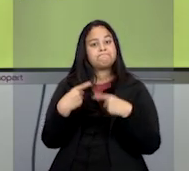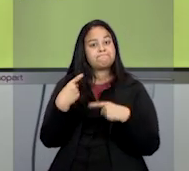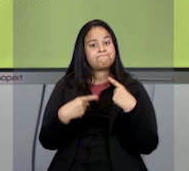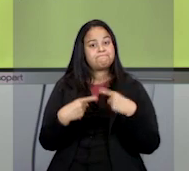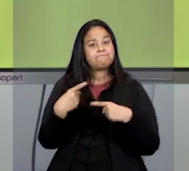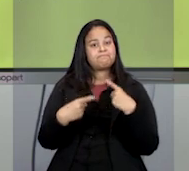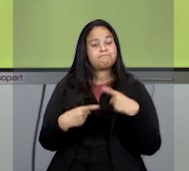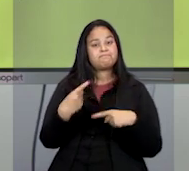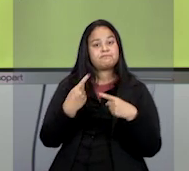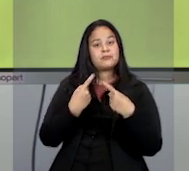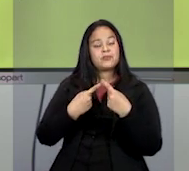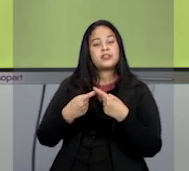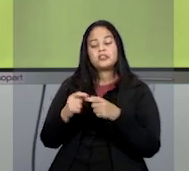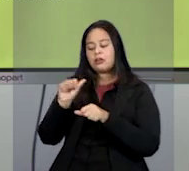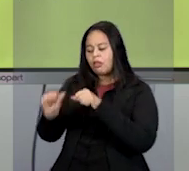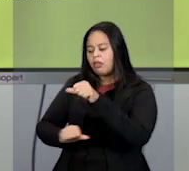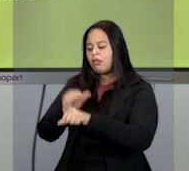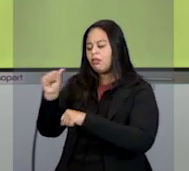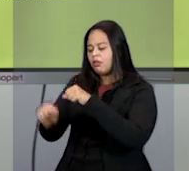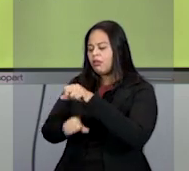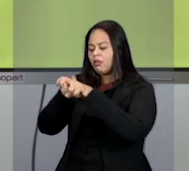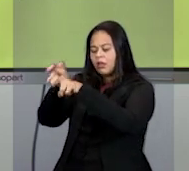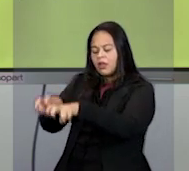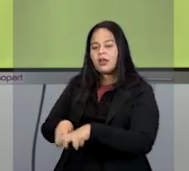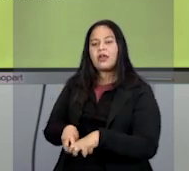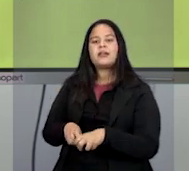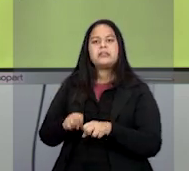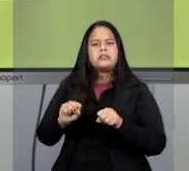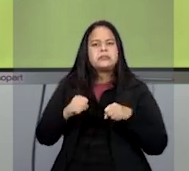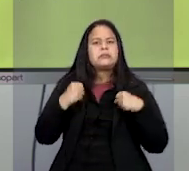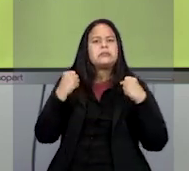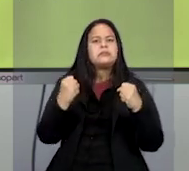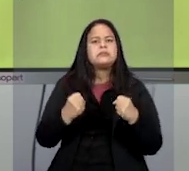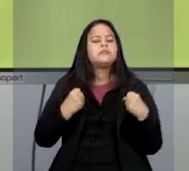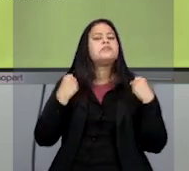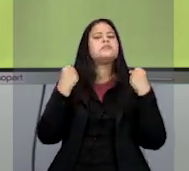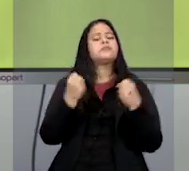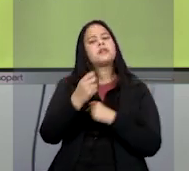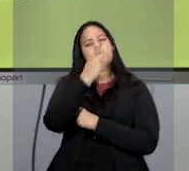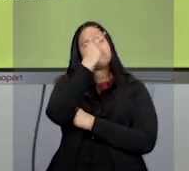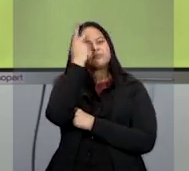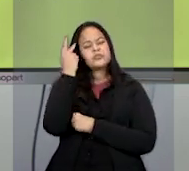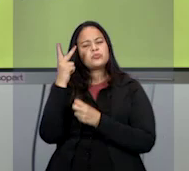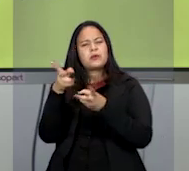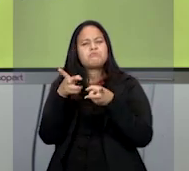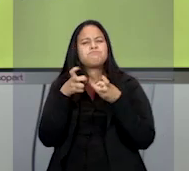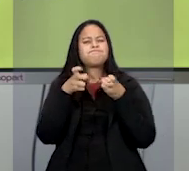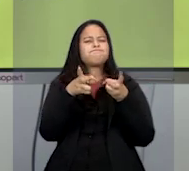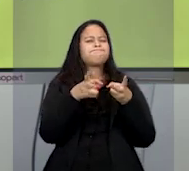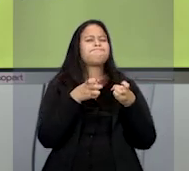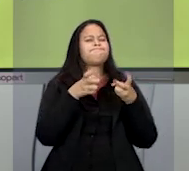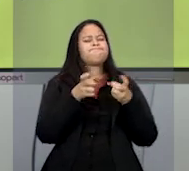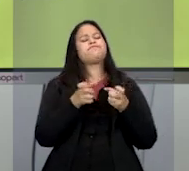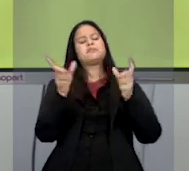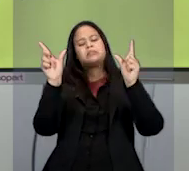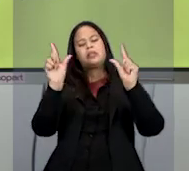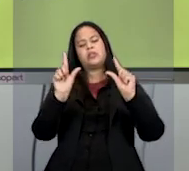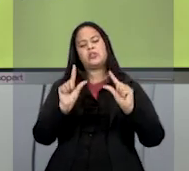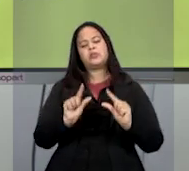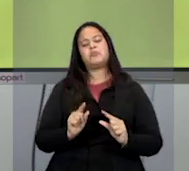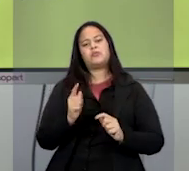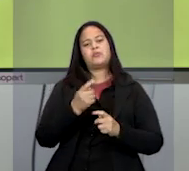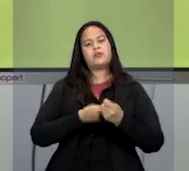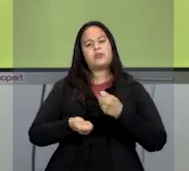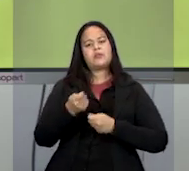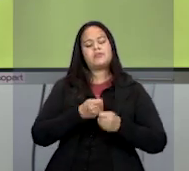de reforma agrária, que é uma luta aí das pessoas para poderem buscar, né, diminuir essa concentração de renda